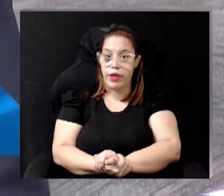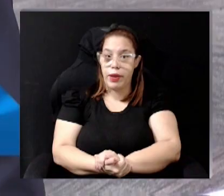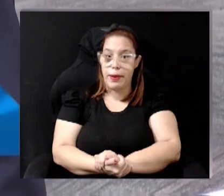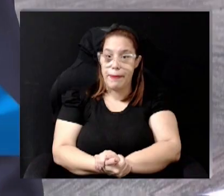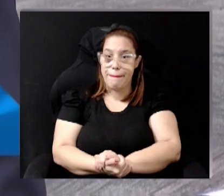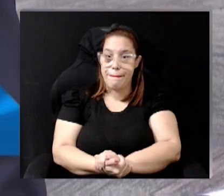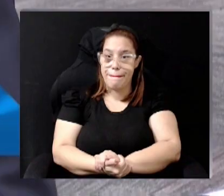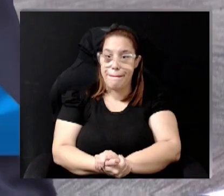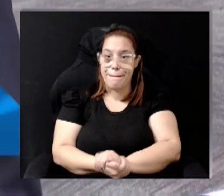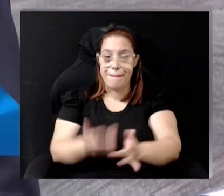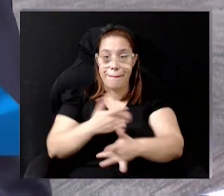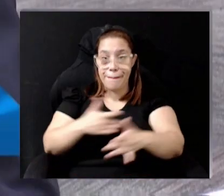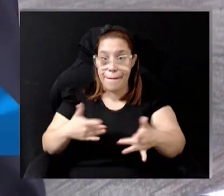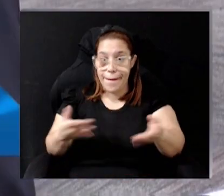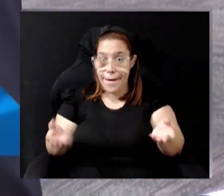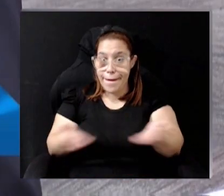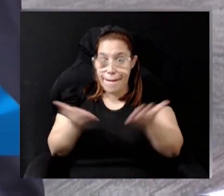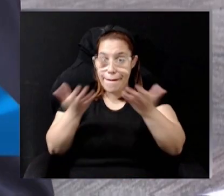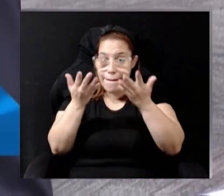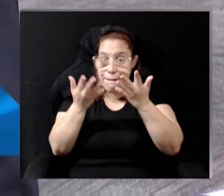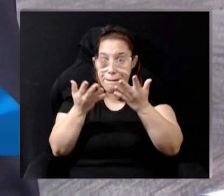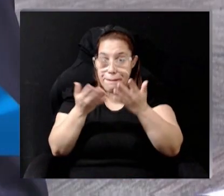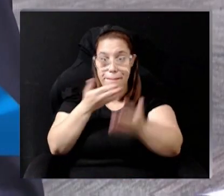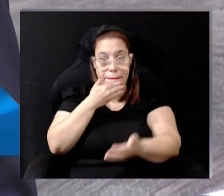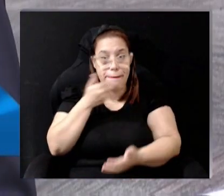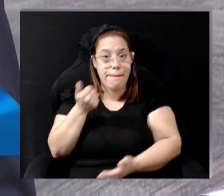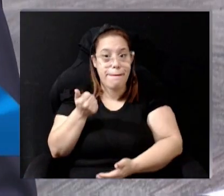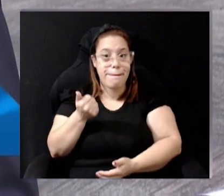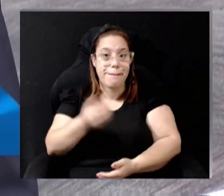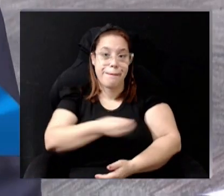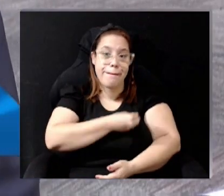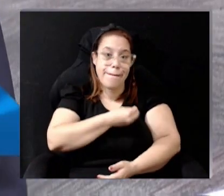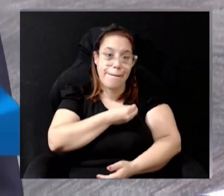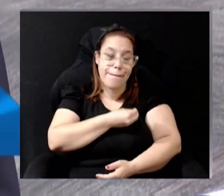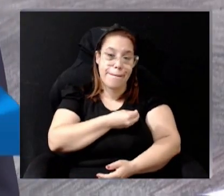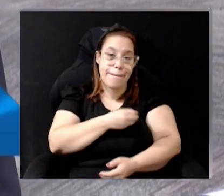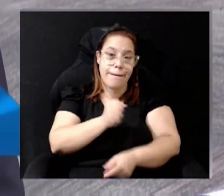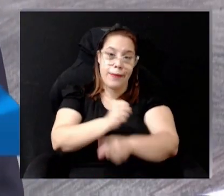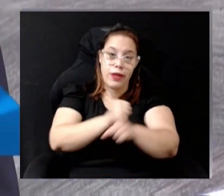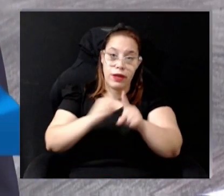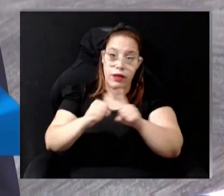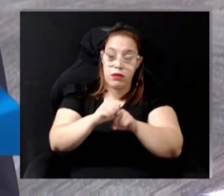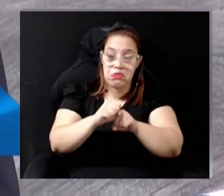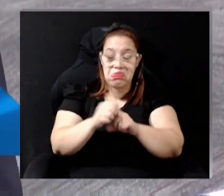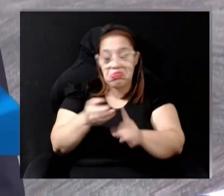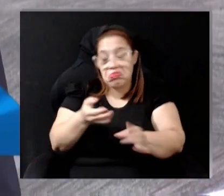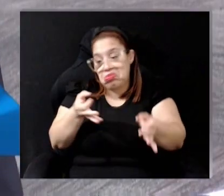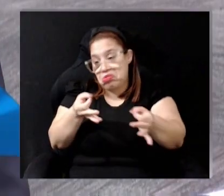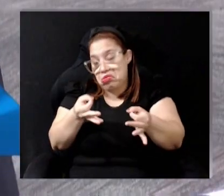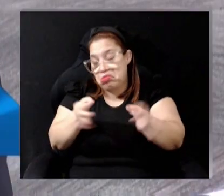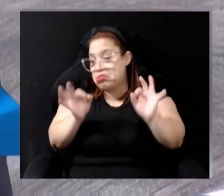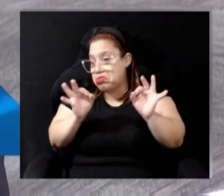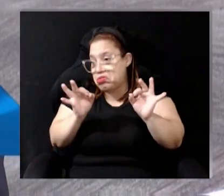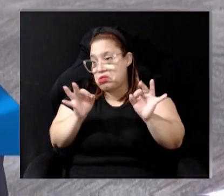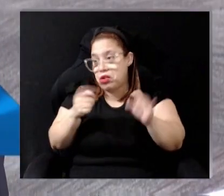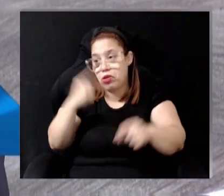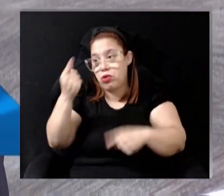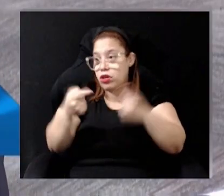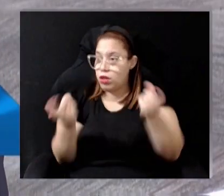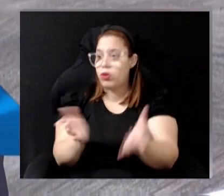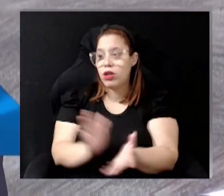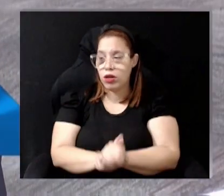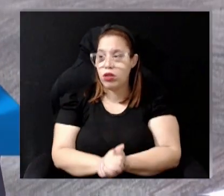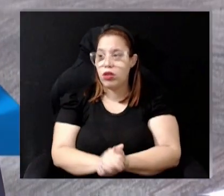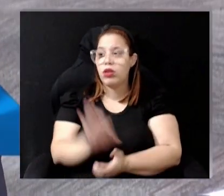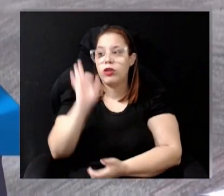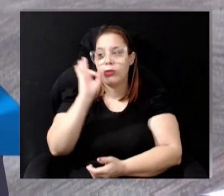vida pode ser muito melhor quando a gente vive numa sociedade, em convivência fraterna com os demais. Então, é fundamental que tenha